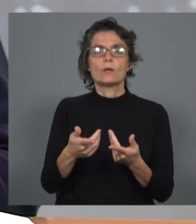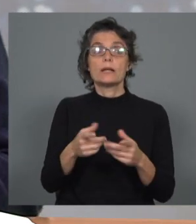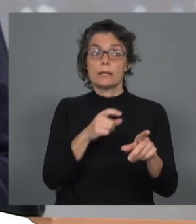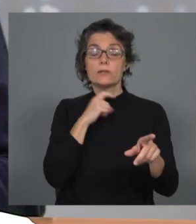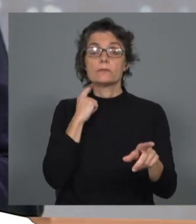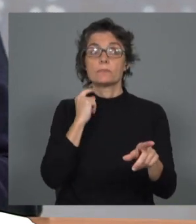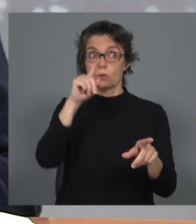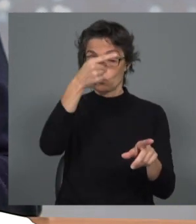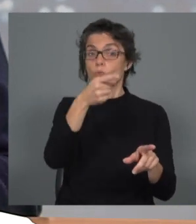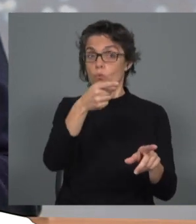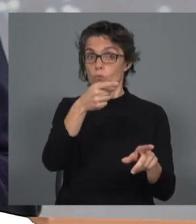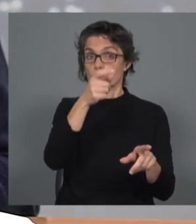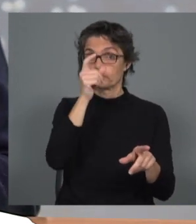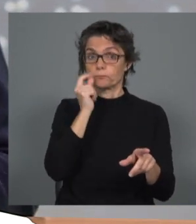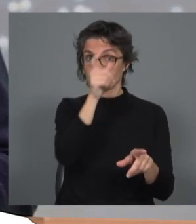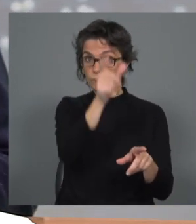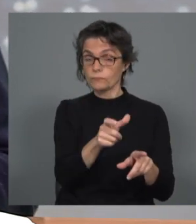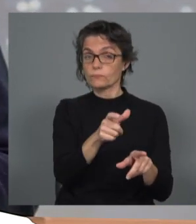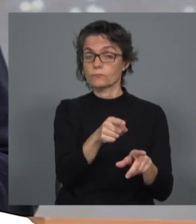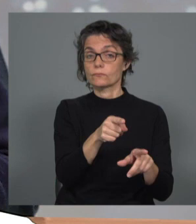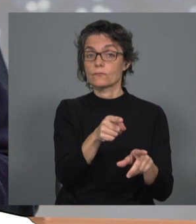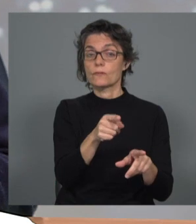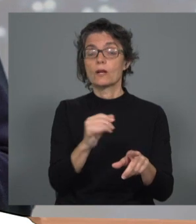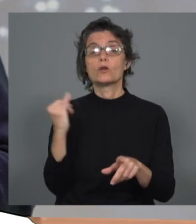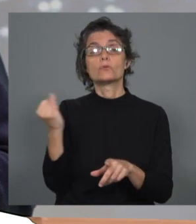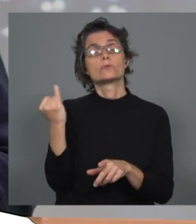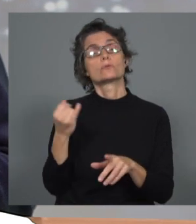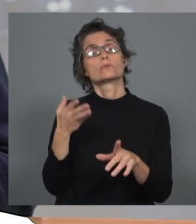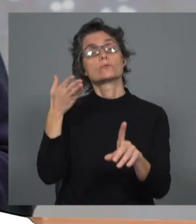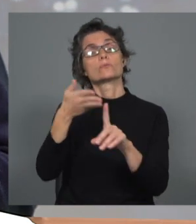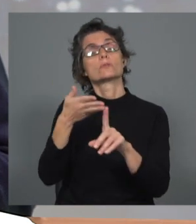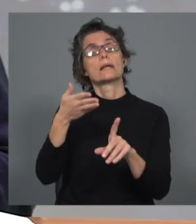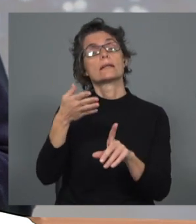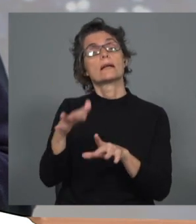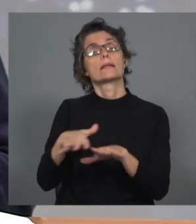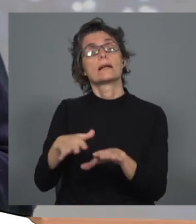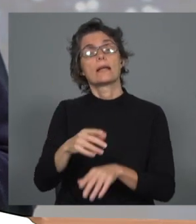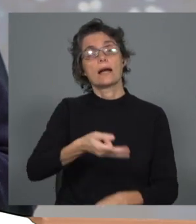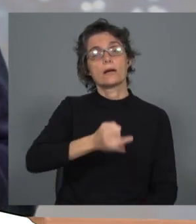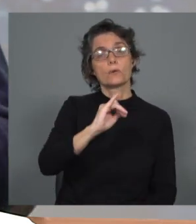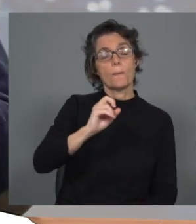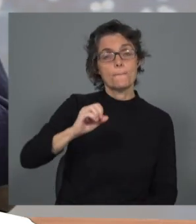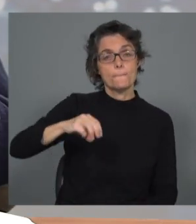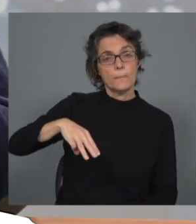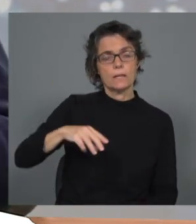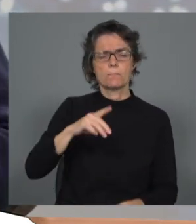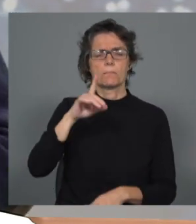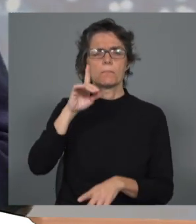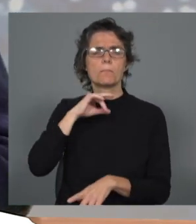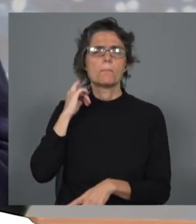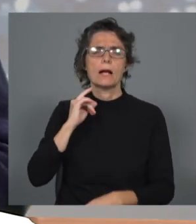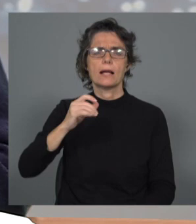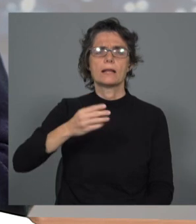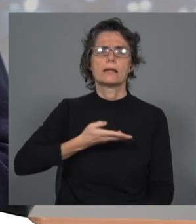um outro padre do Instituto Missionário Italiano, do PIM, o padre Sebastiano D'Ambra, que tem um